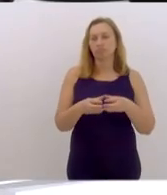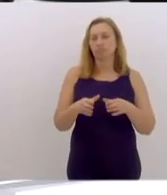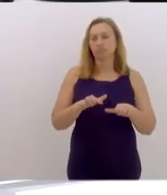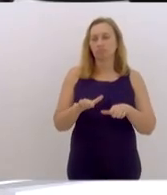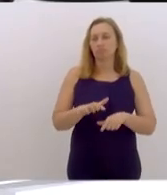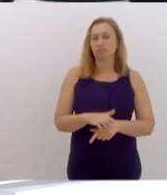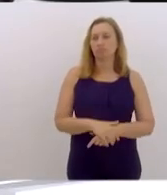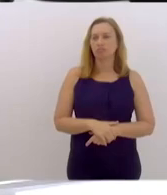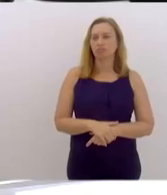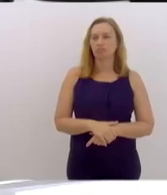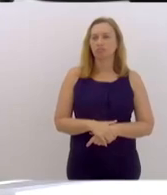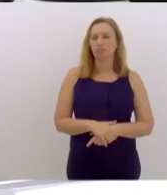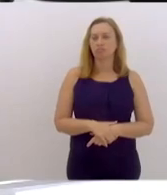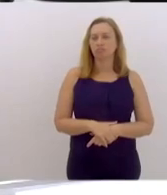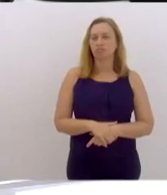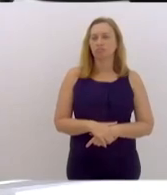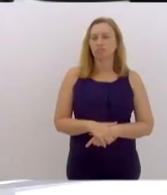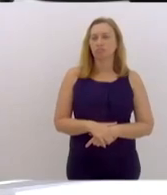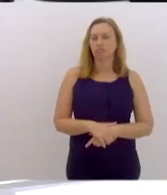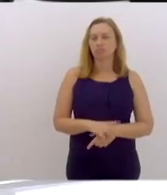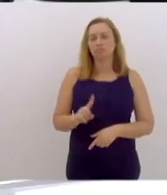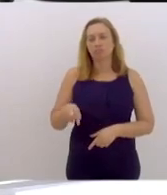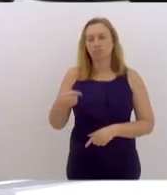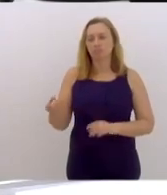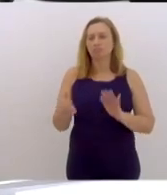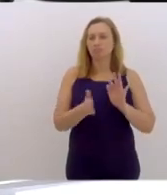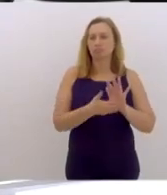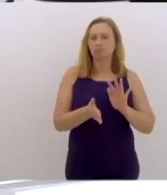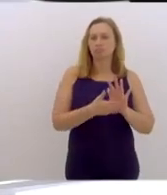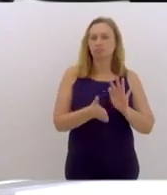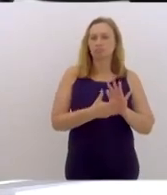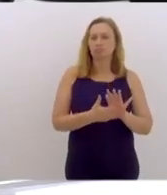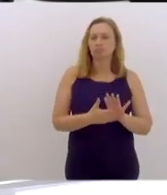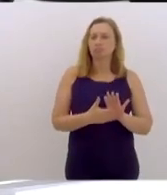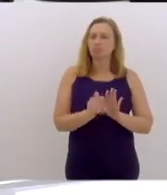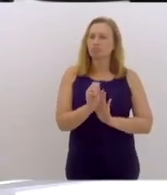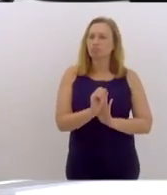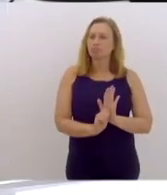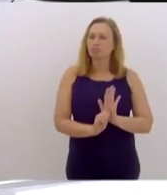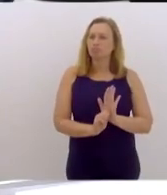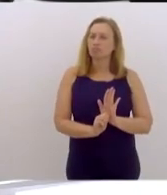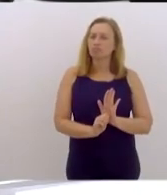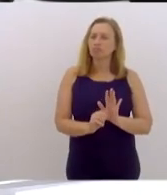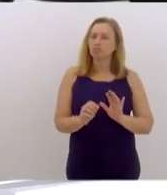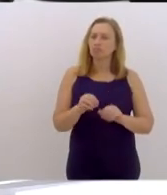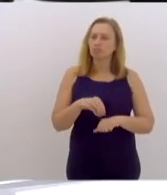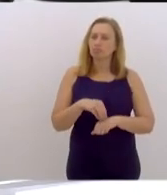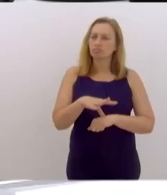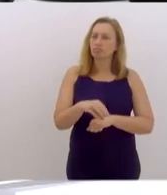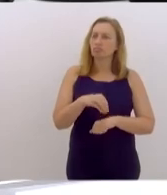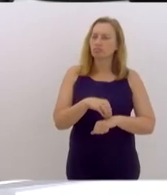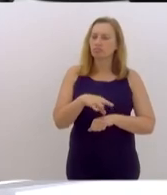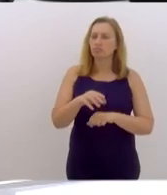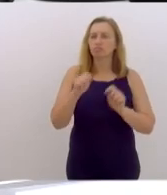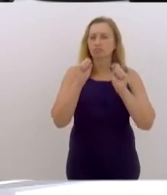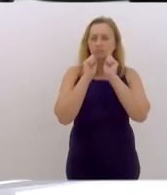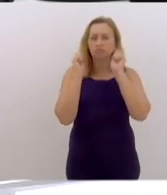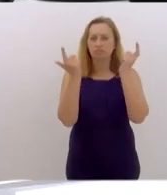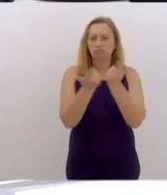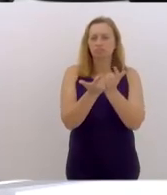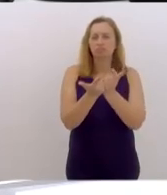de trabalho Essa é a outra proposta é que esse relatório indique a Assembleia Legislativa